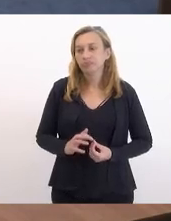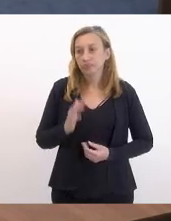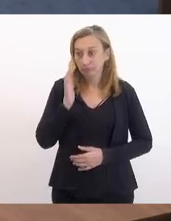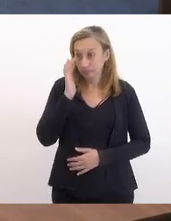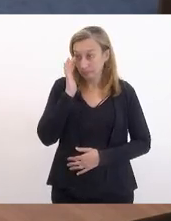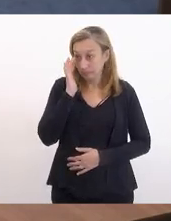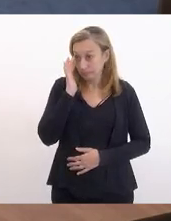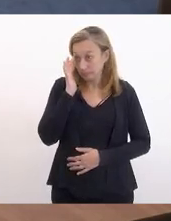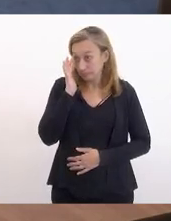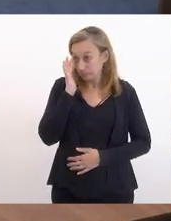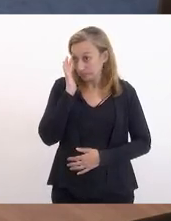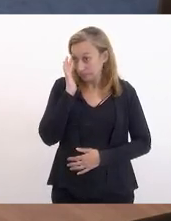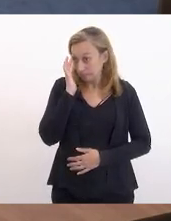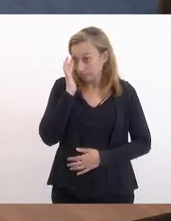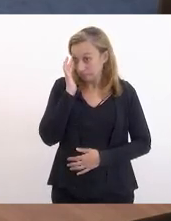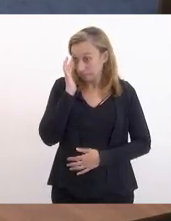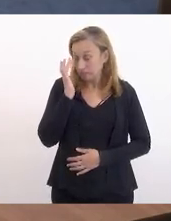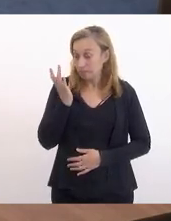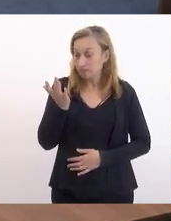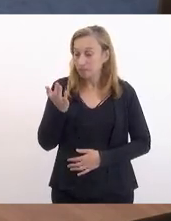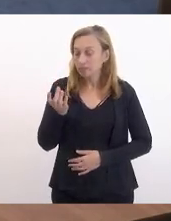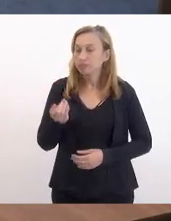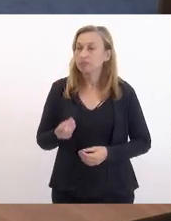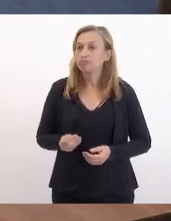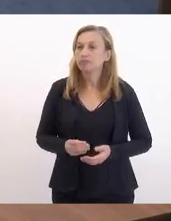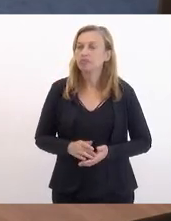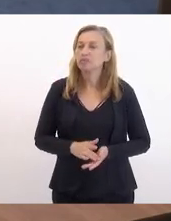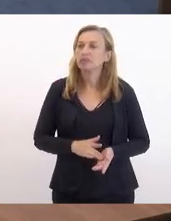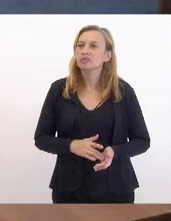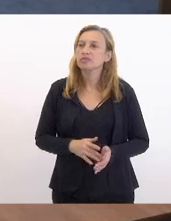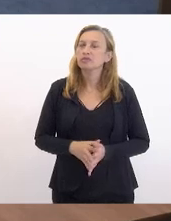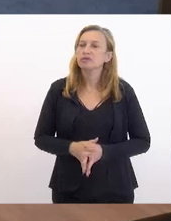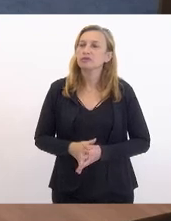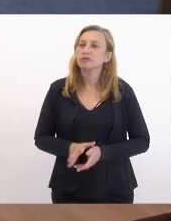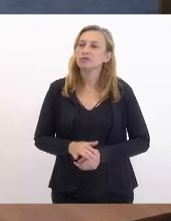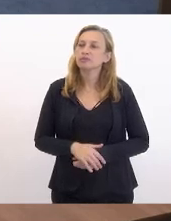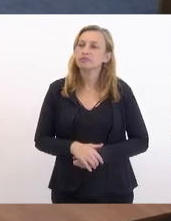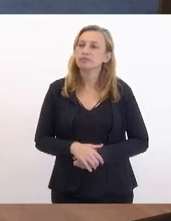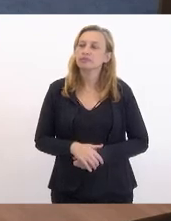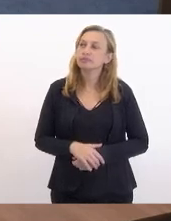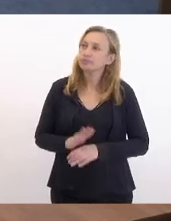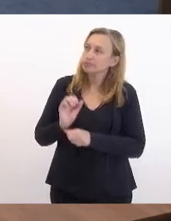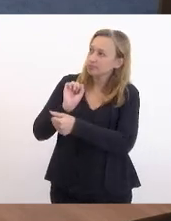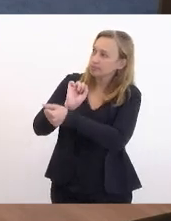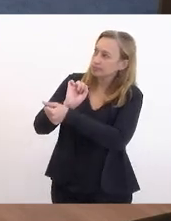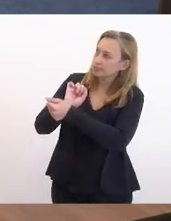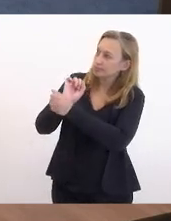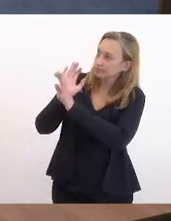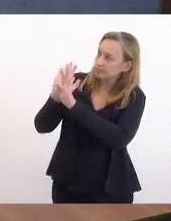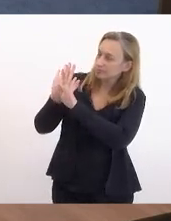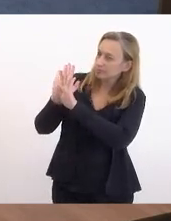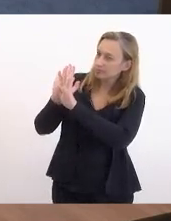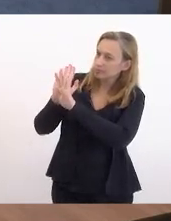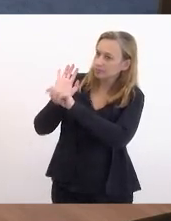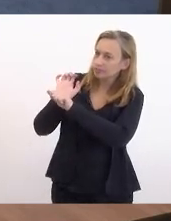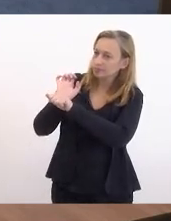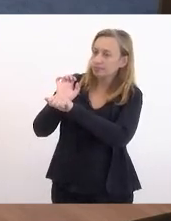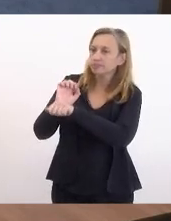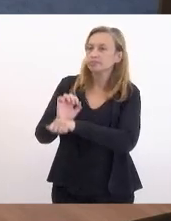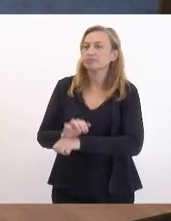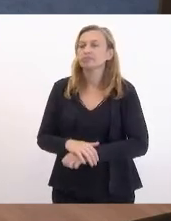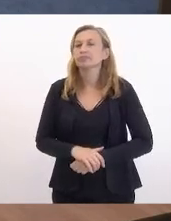oh alô presidentes Olha a estrada disso Tom